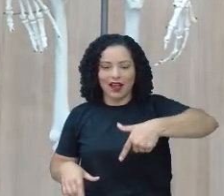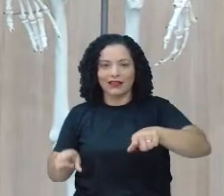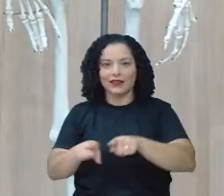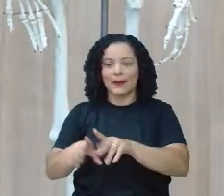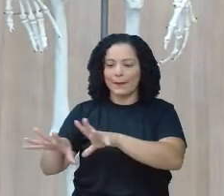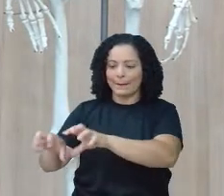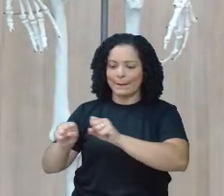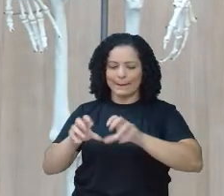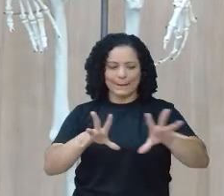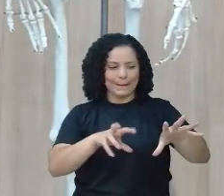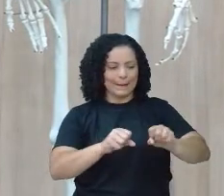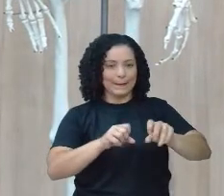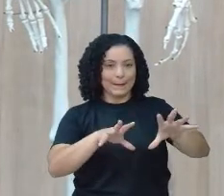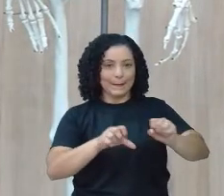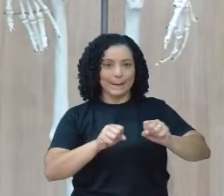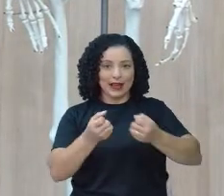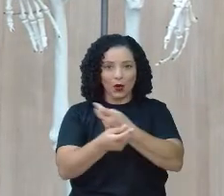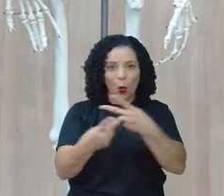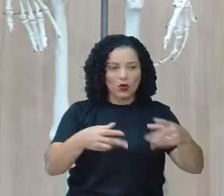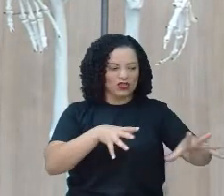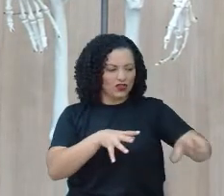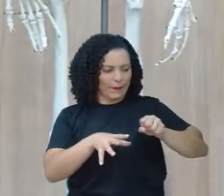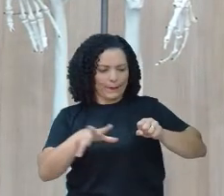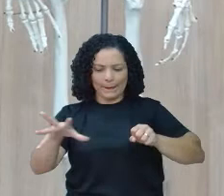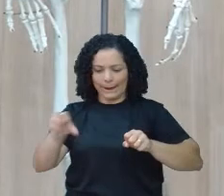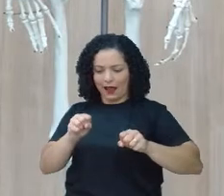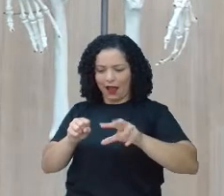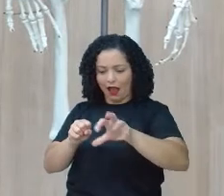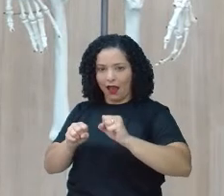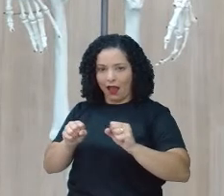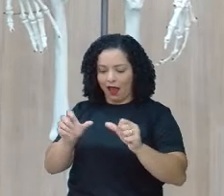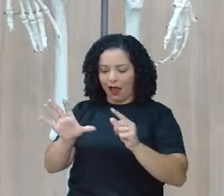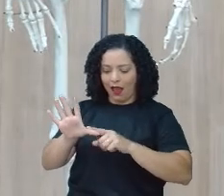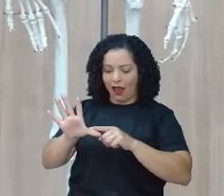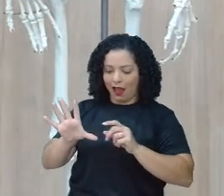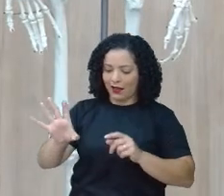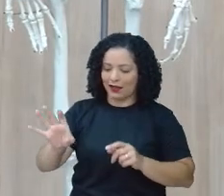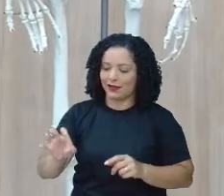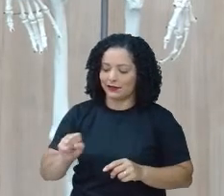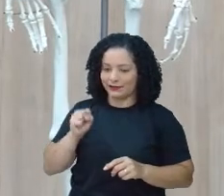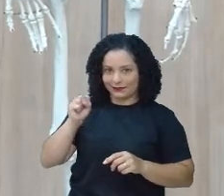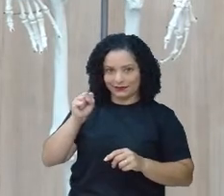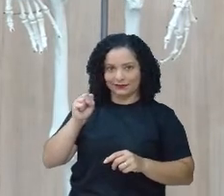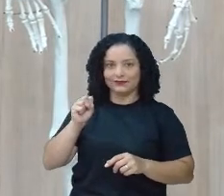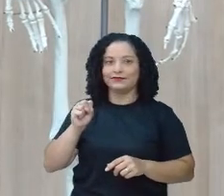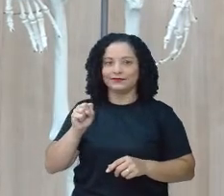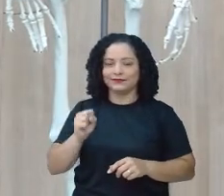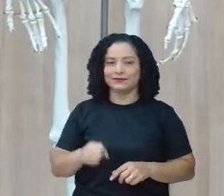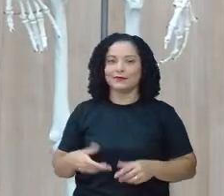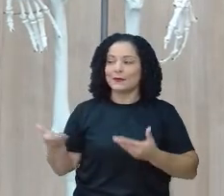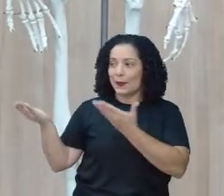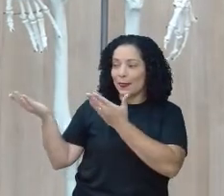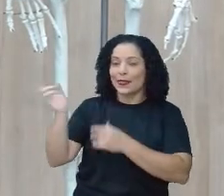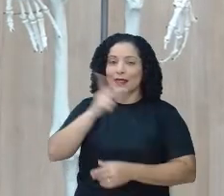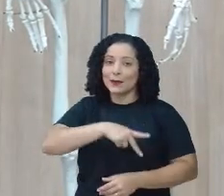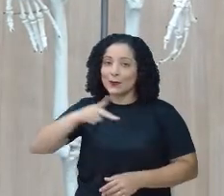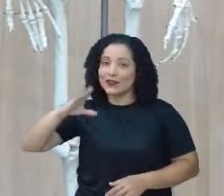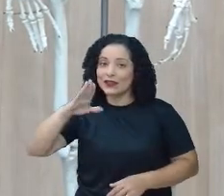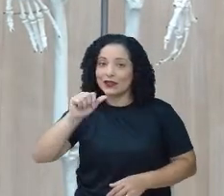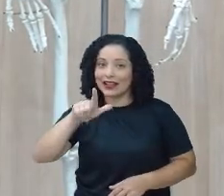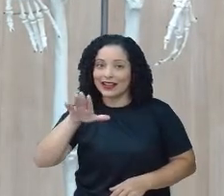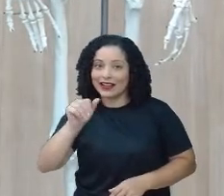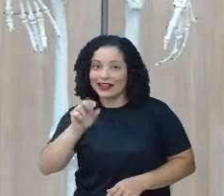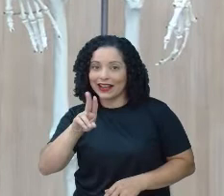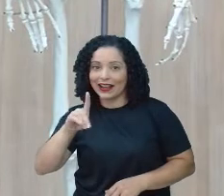manusear, facilitando aí a sua evolução, o seu processo evolutivo. A professora Cláudia está chamando, eu acredito que tem